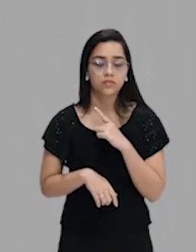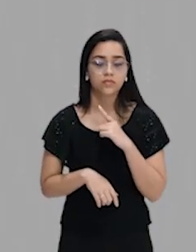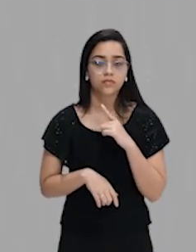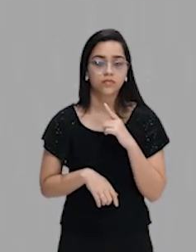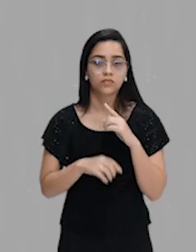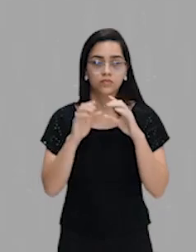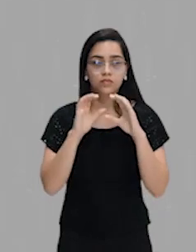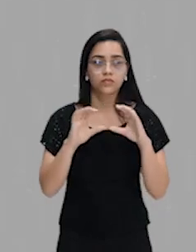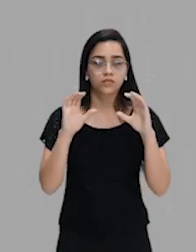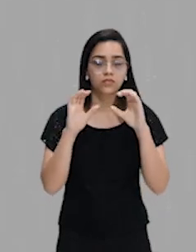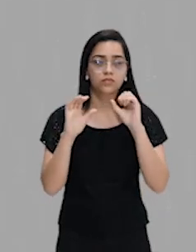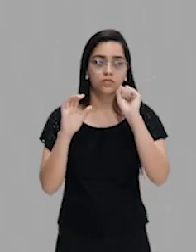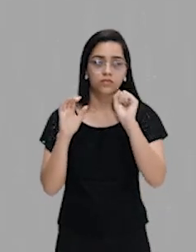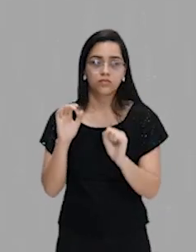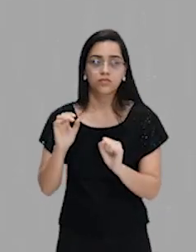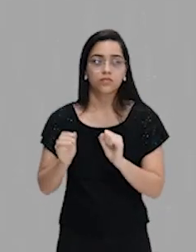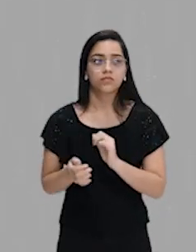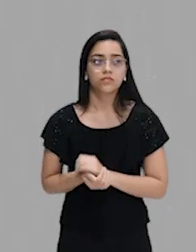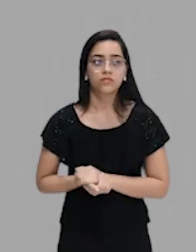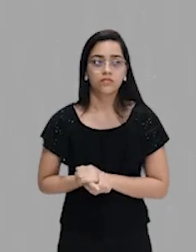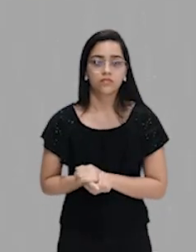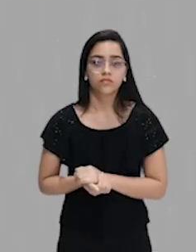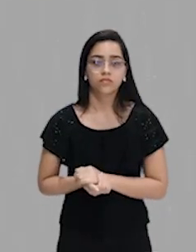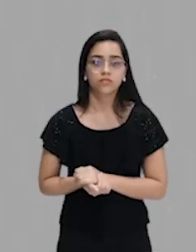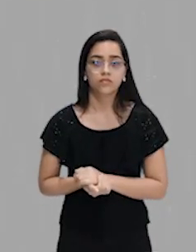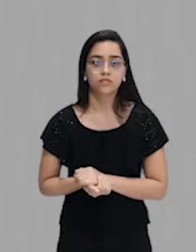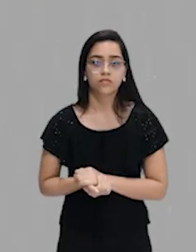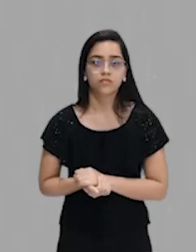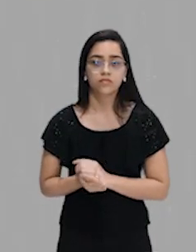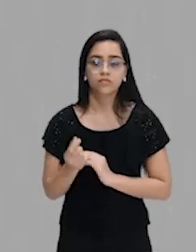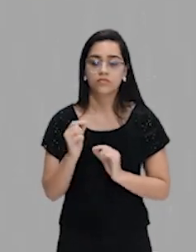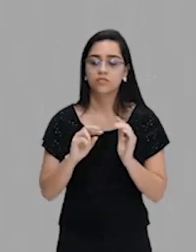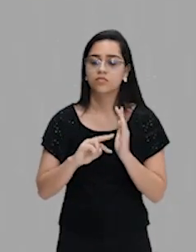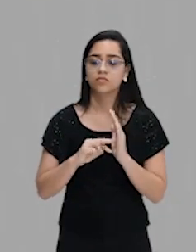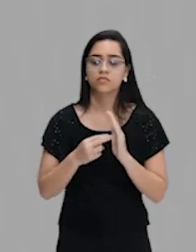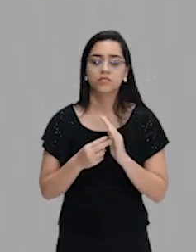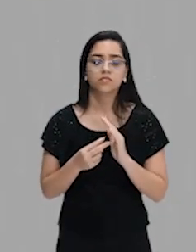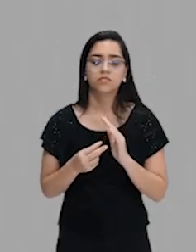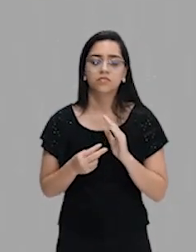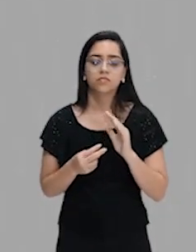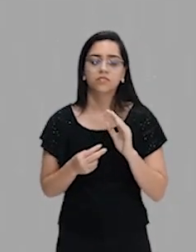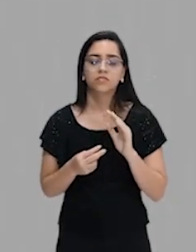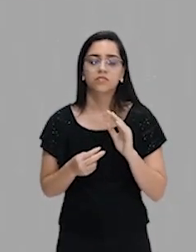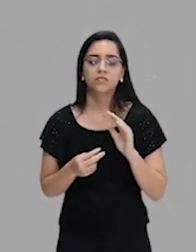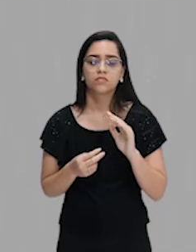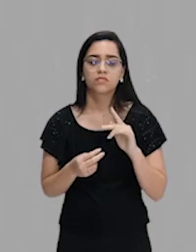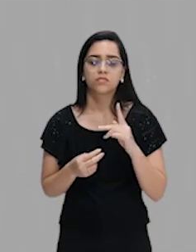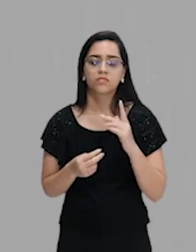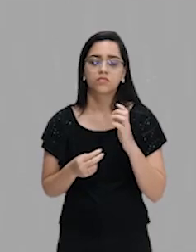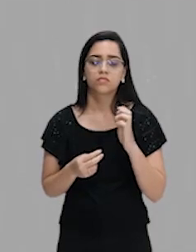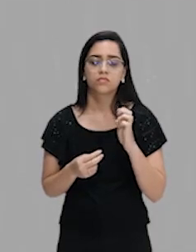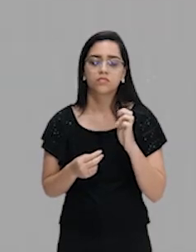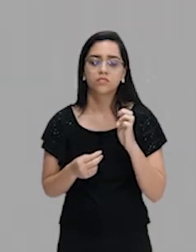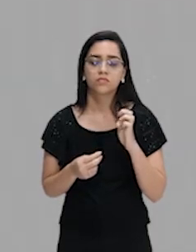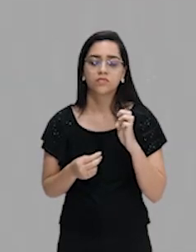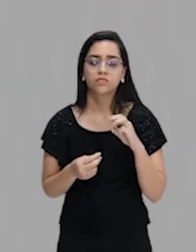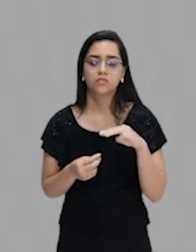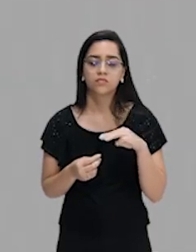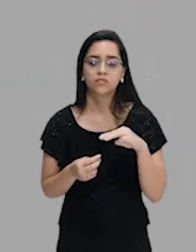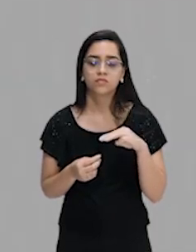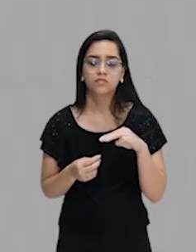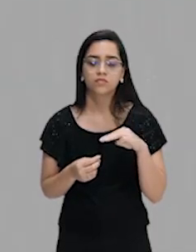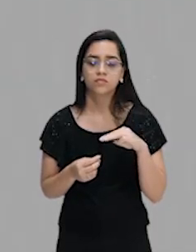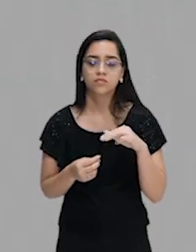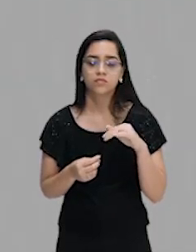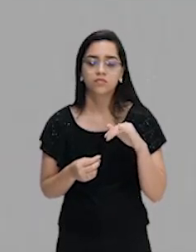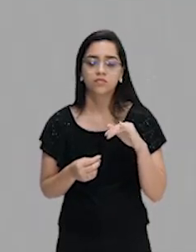no hemisfério sul. Ok? Então, o que é essa esfera celeste de fato? Quando nós olhamos para o céu, como eu já falei, a gente tem a ideia